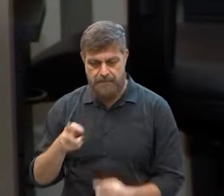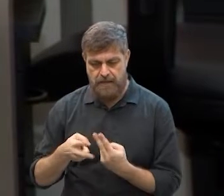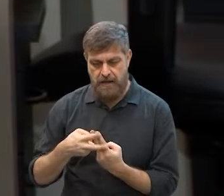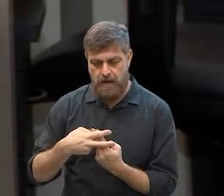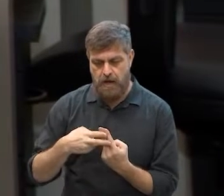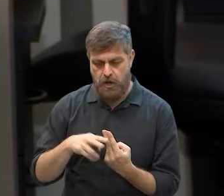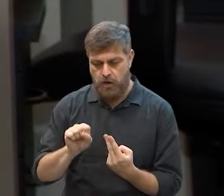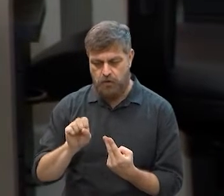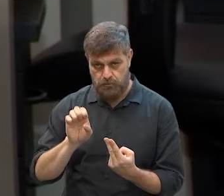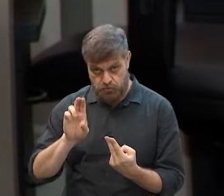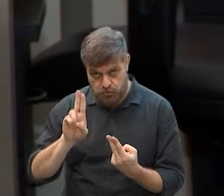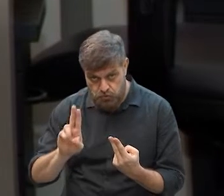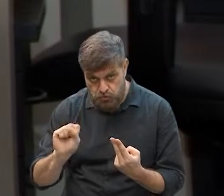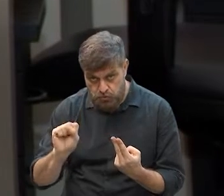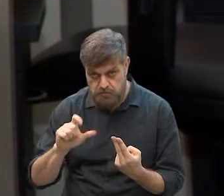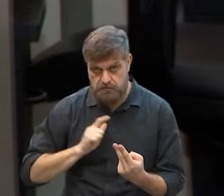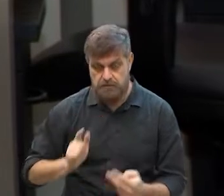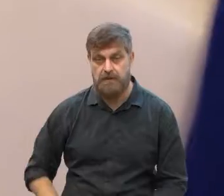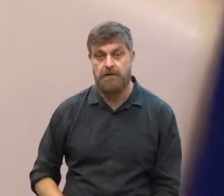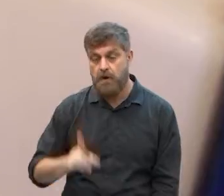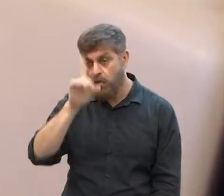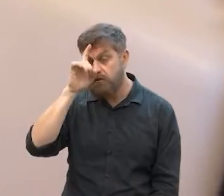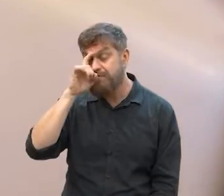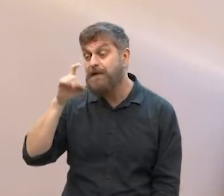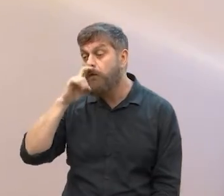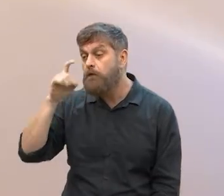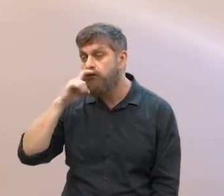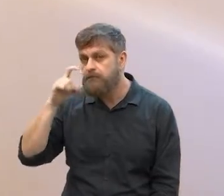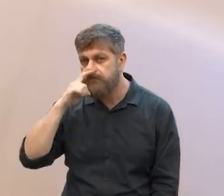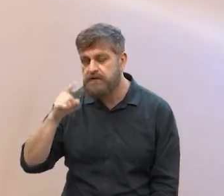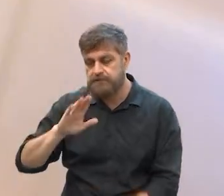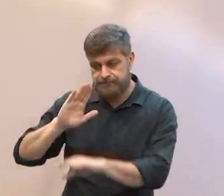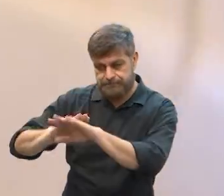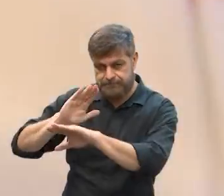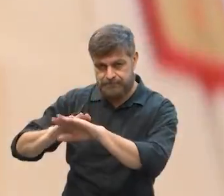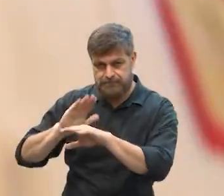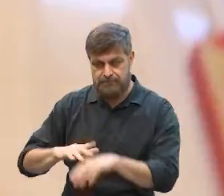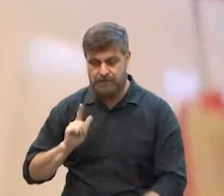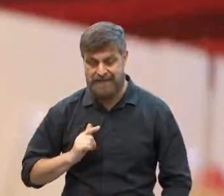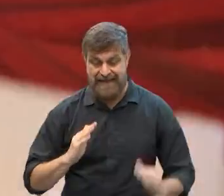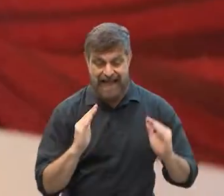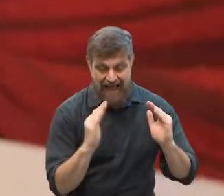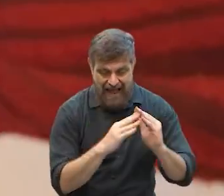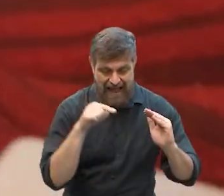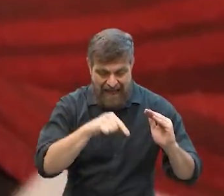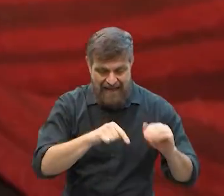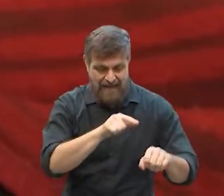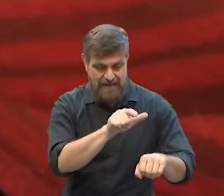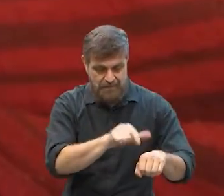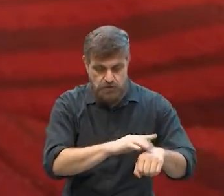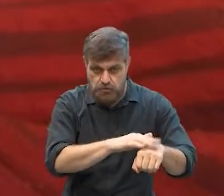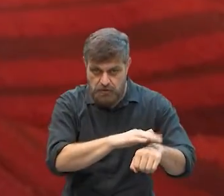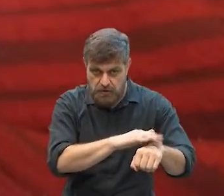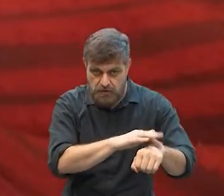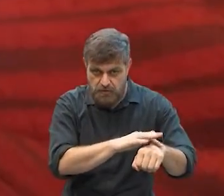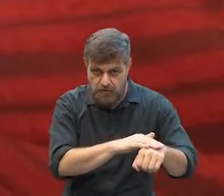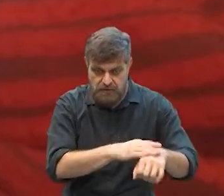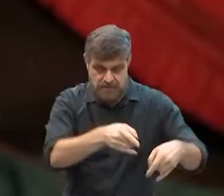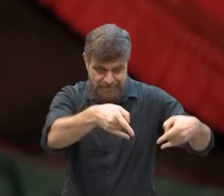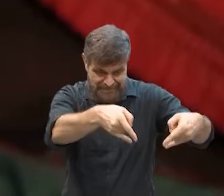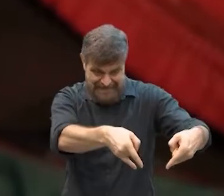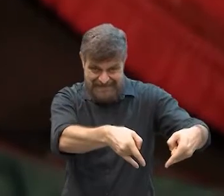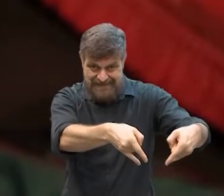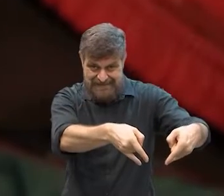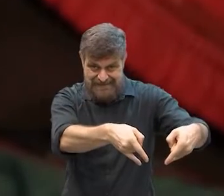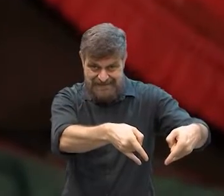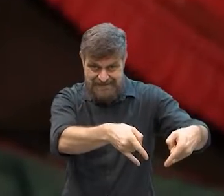e na região sudoeste pelo Hospital Ouro Verde, que vai até a casa da pessoa, né? São pessoas